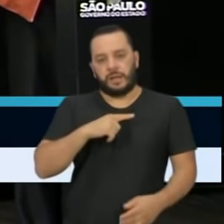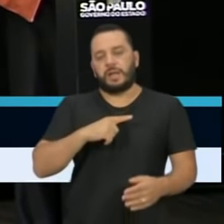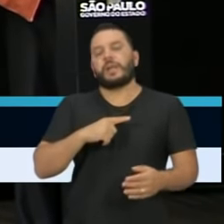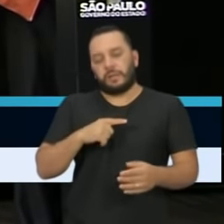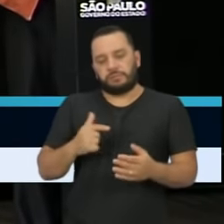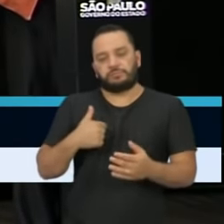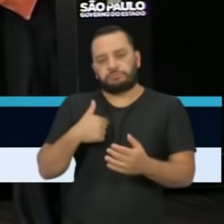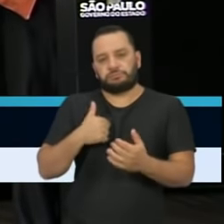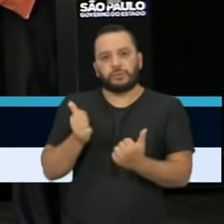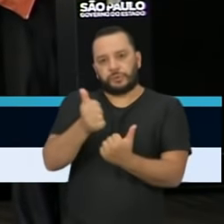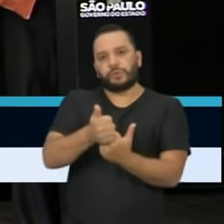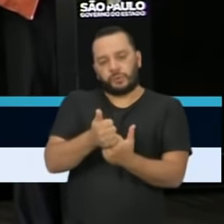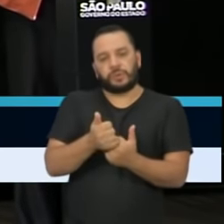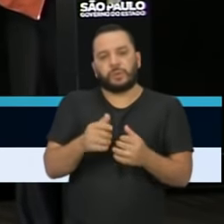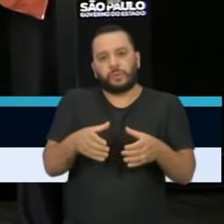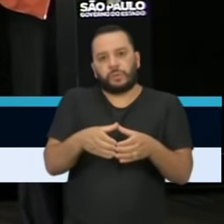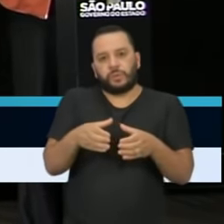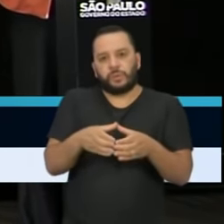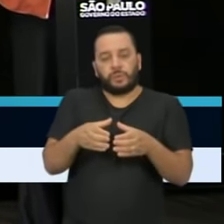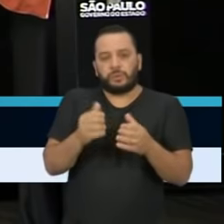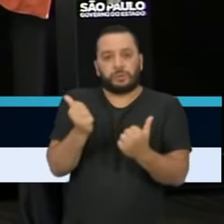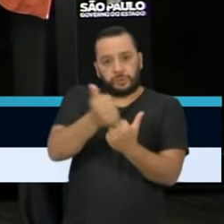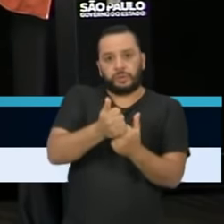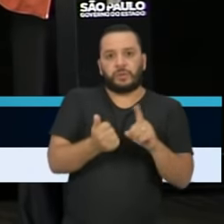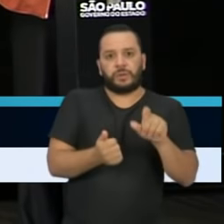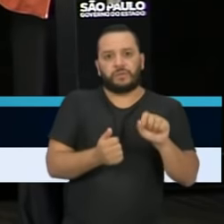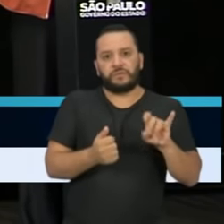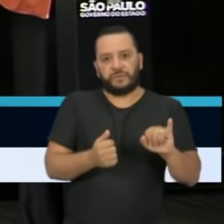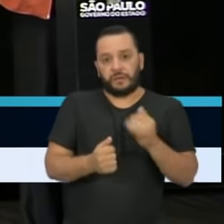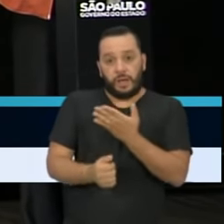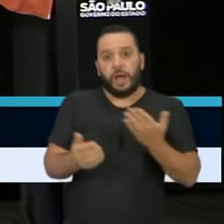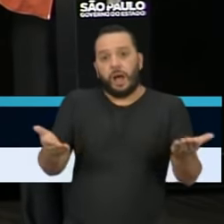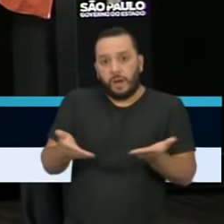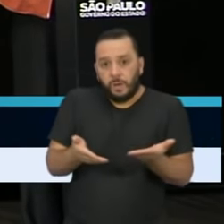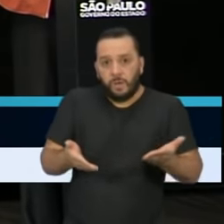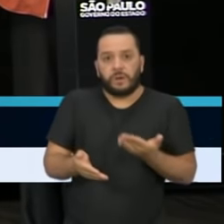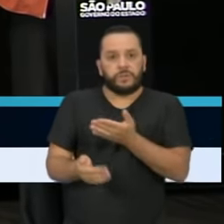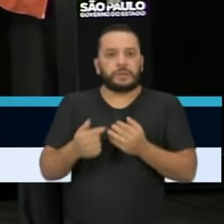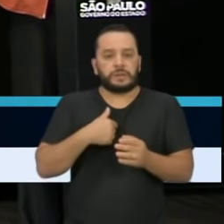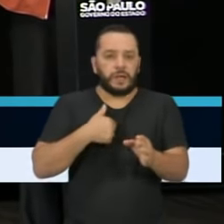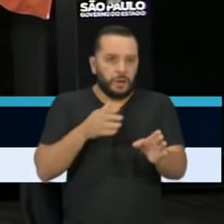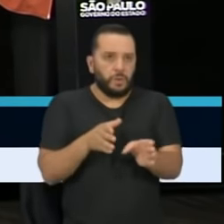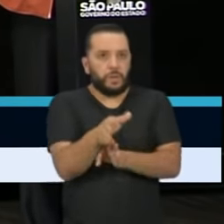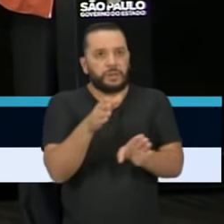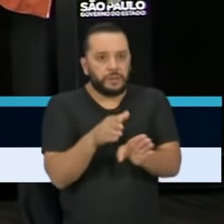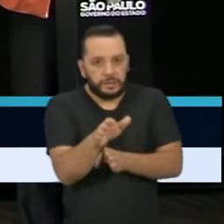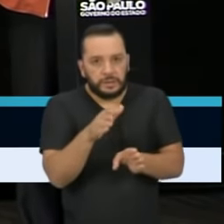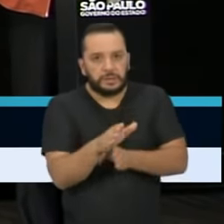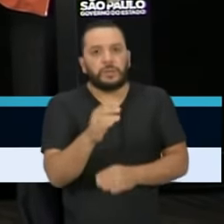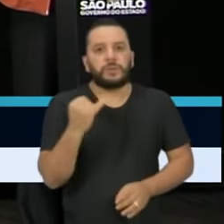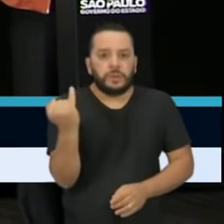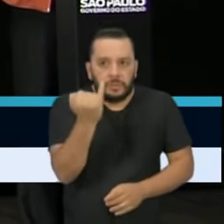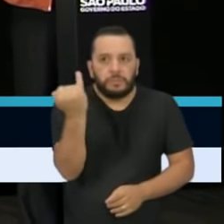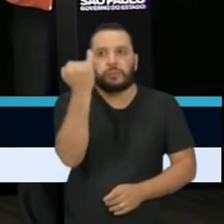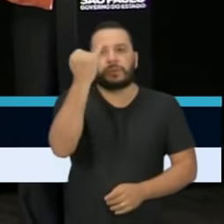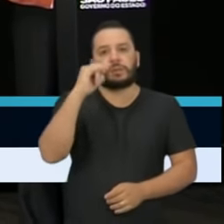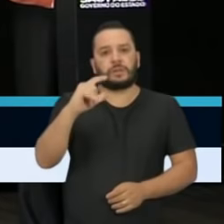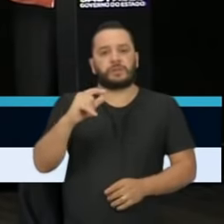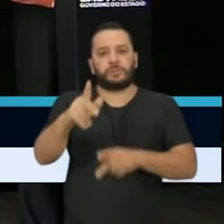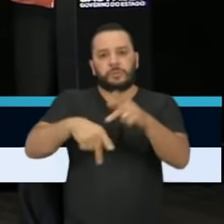da equipe da qual a senhora já fazia parte. Aproveito para pedir que a senhora renove as recomendações fundamentais